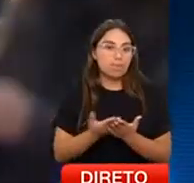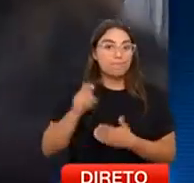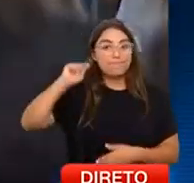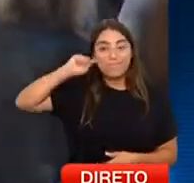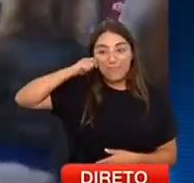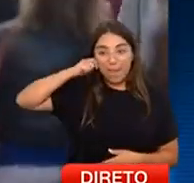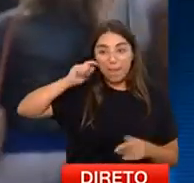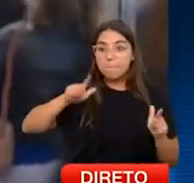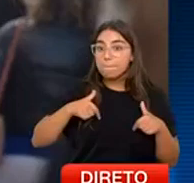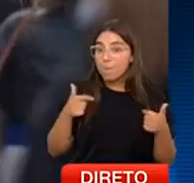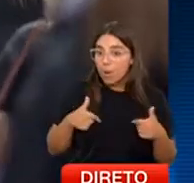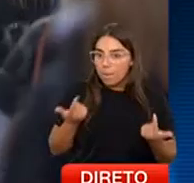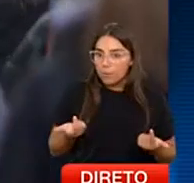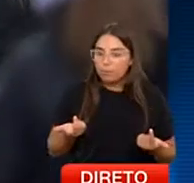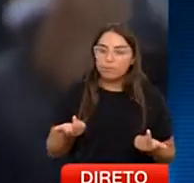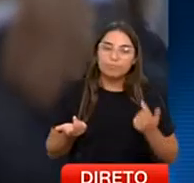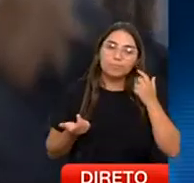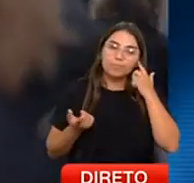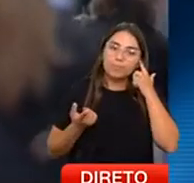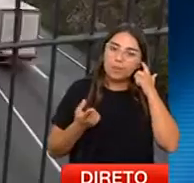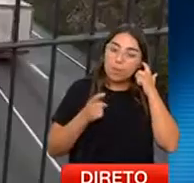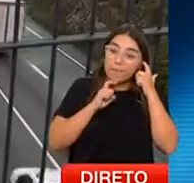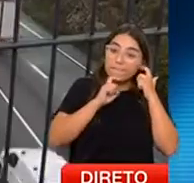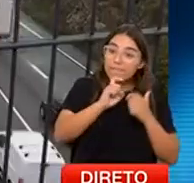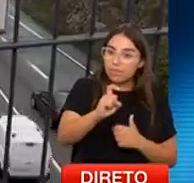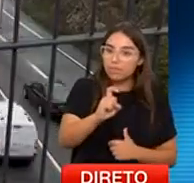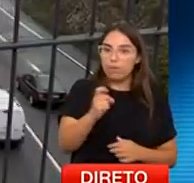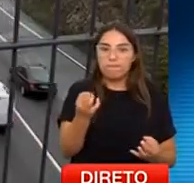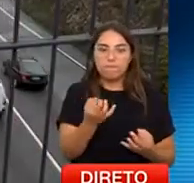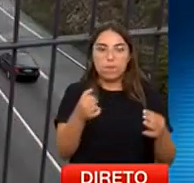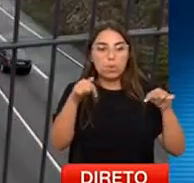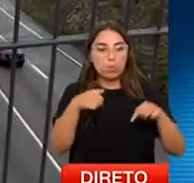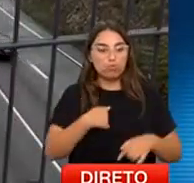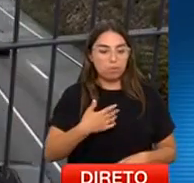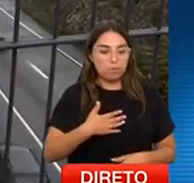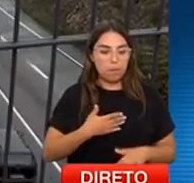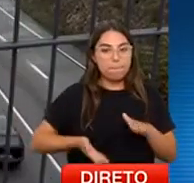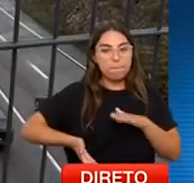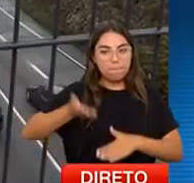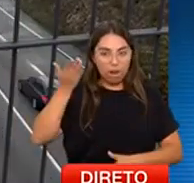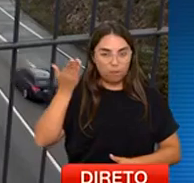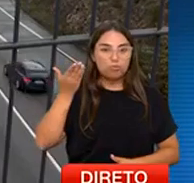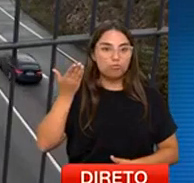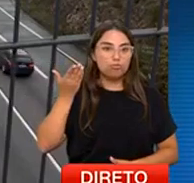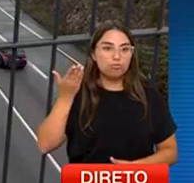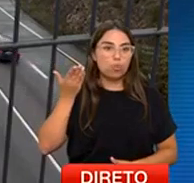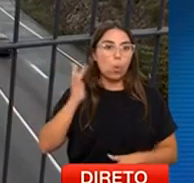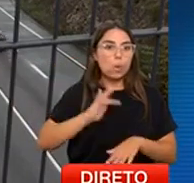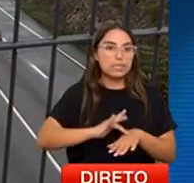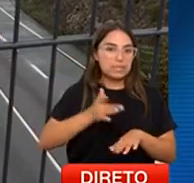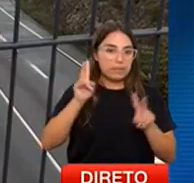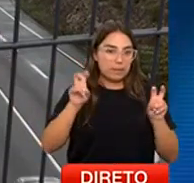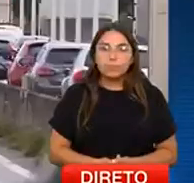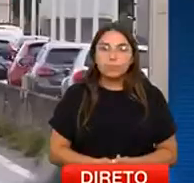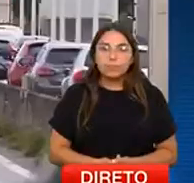portanto esse esse essa esse Alerta é um alerta crescente há hoje mais empresas com atenção a este a esta situação mas há um longo caminho